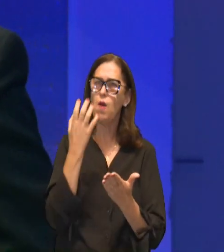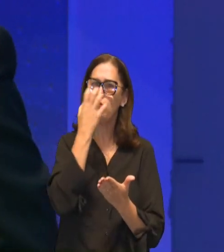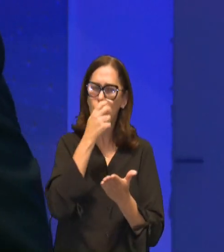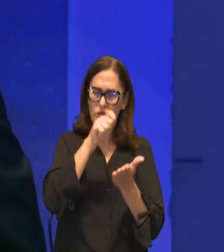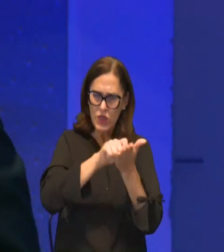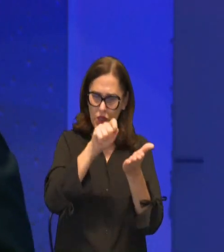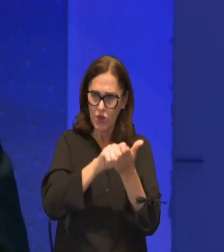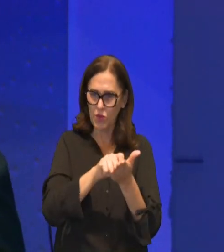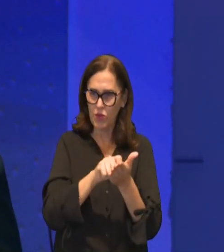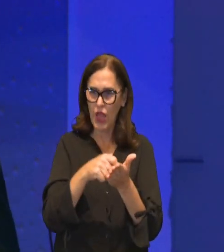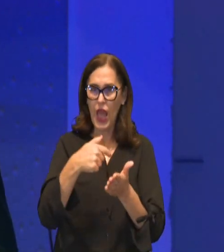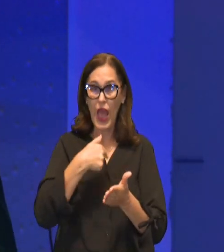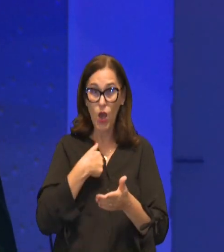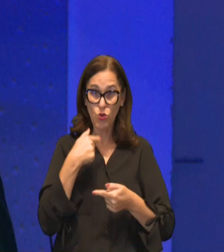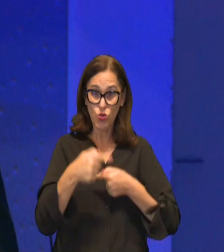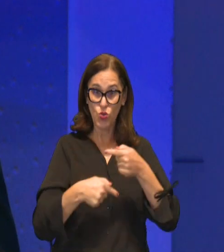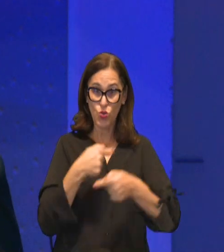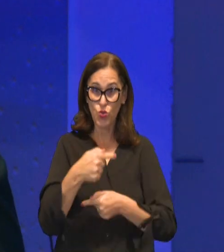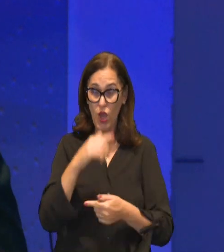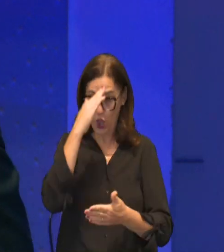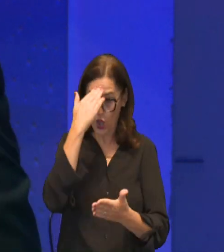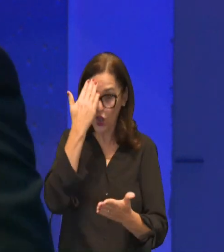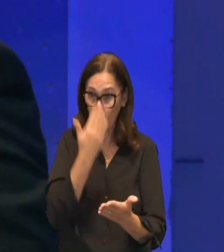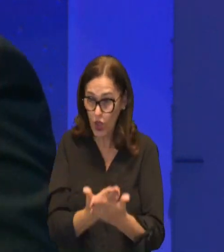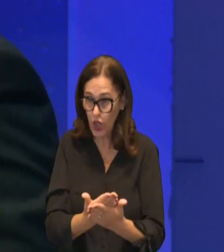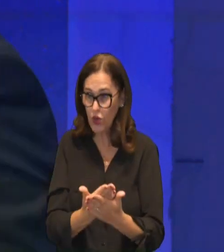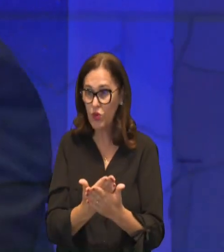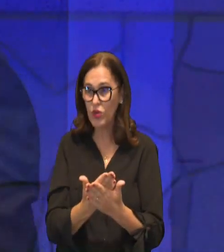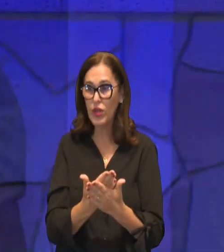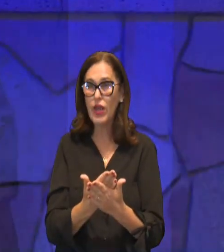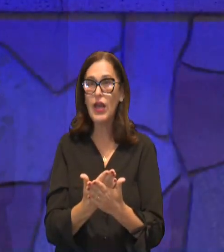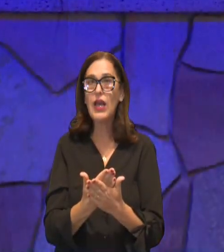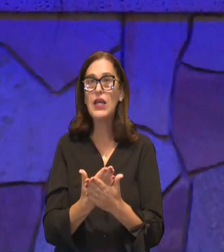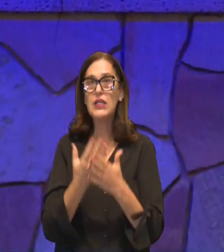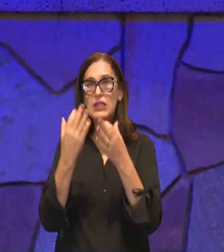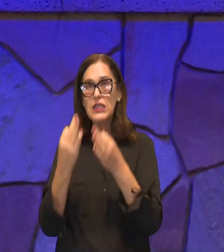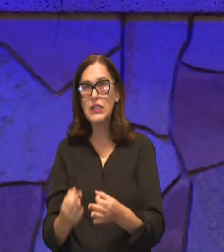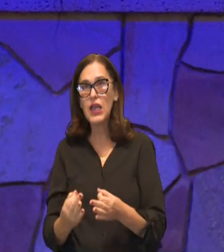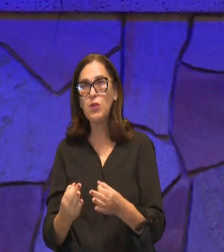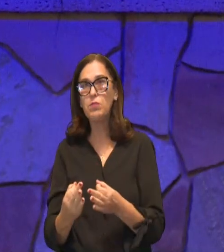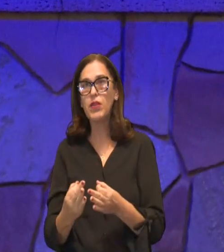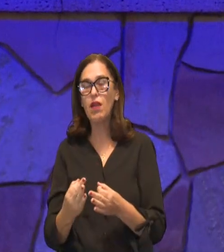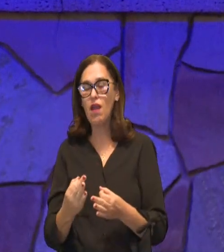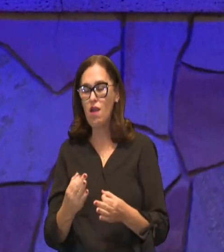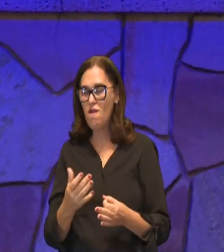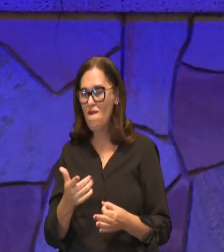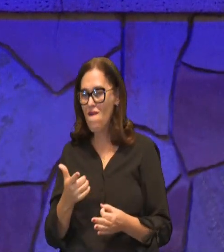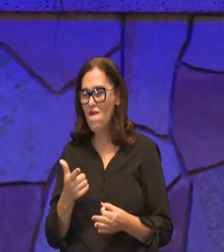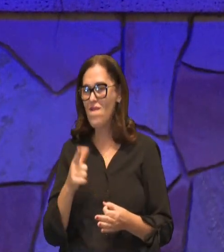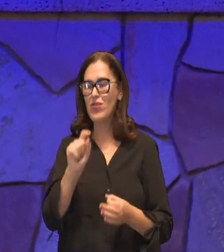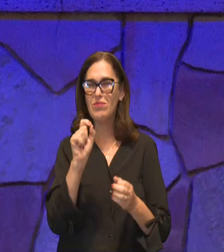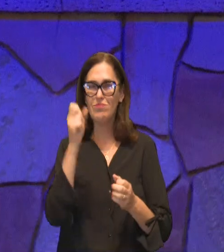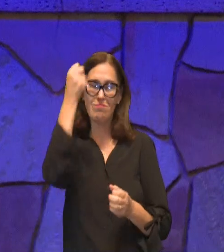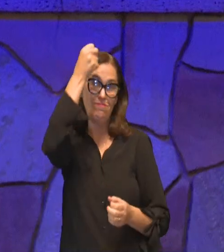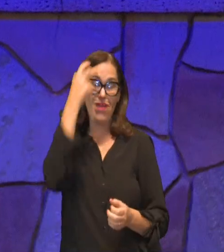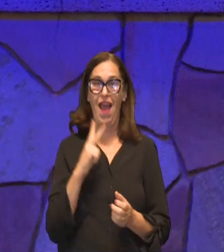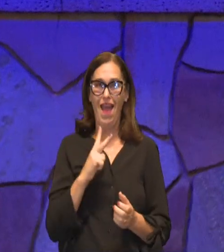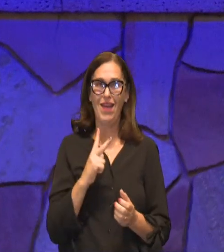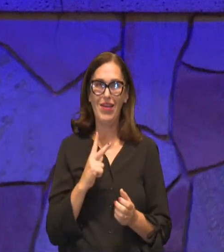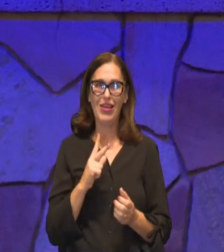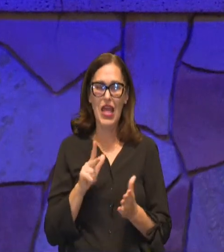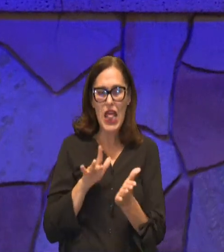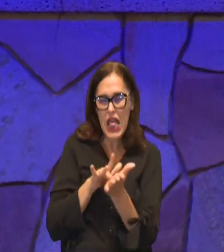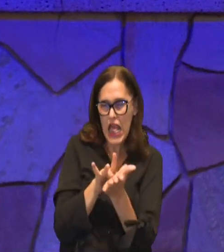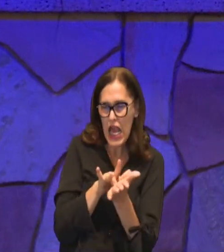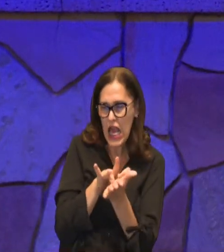músicas: eu sou da geração que creu que o certo é levar vantagem sempre, esperto é quem